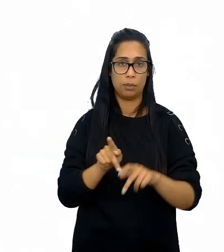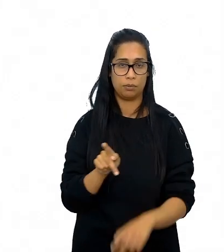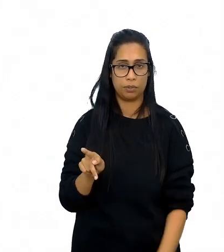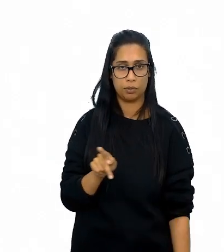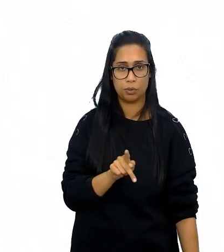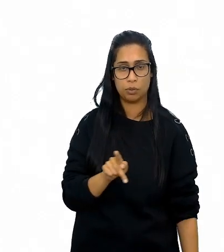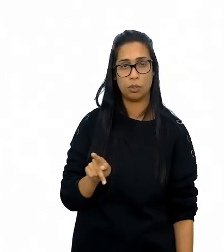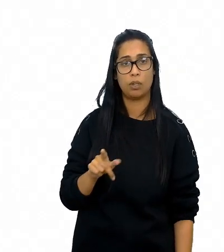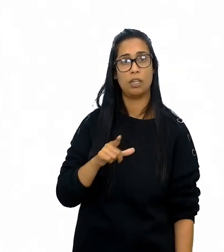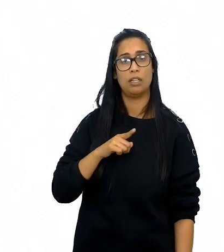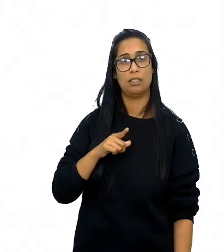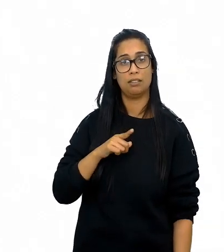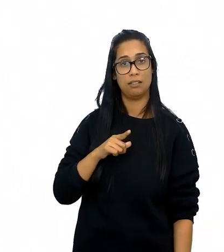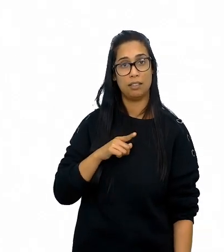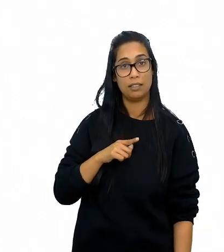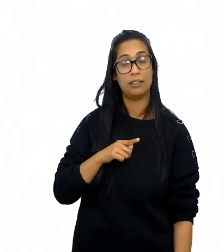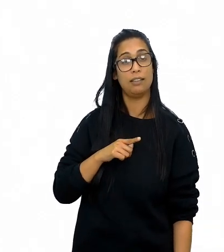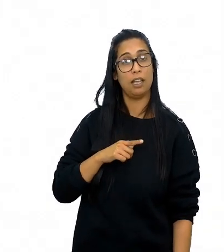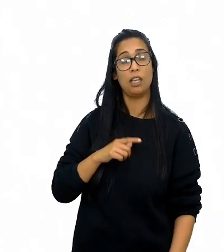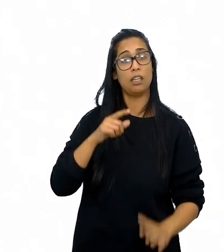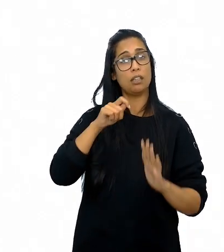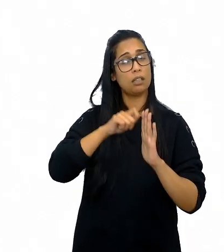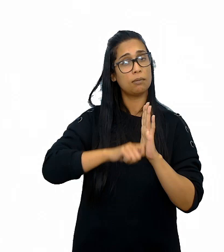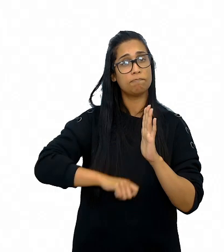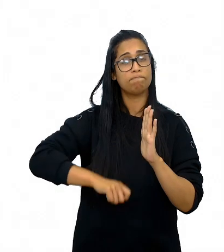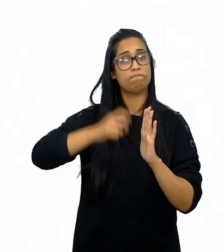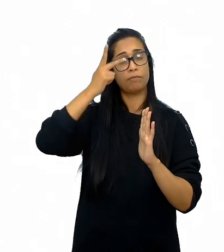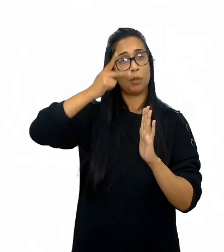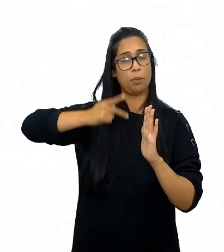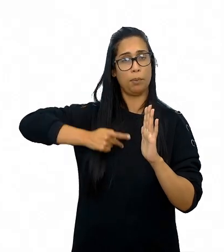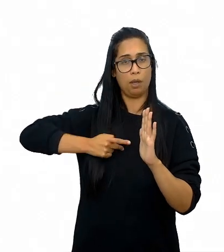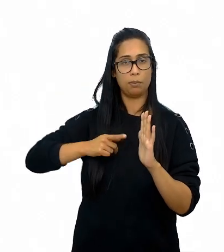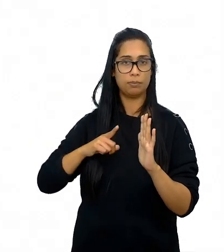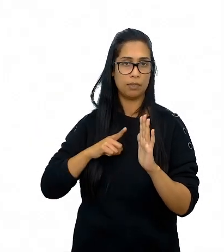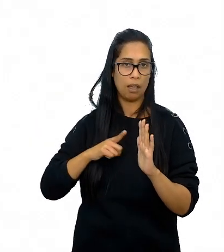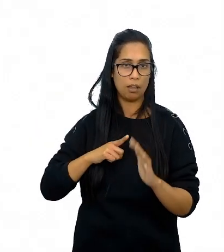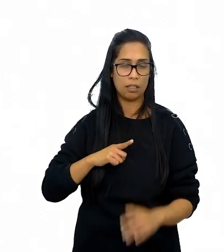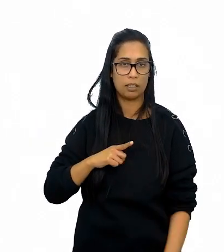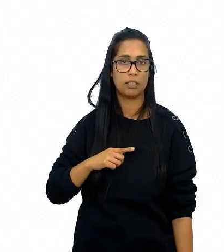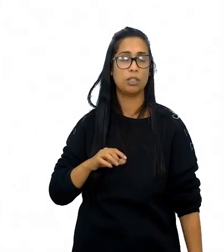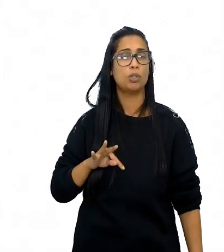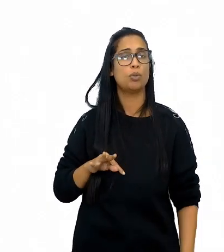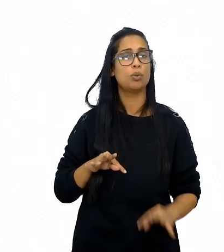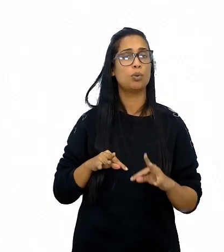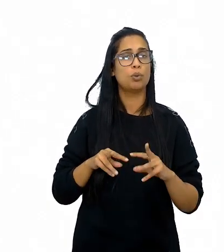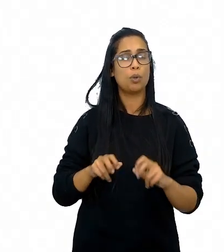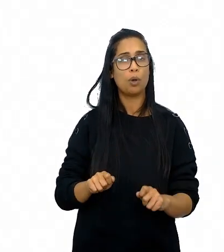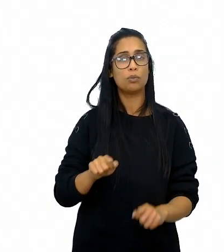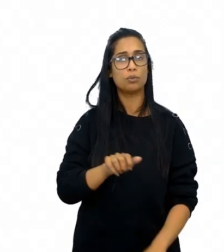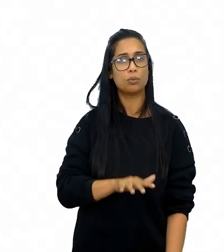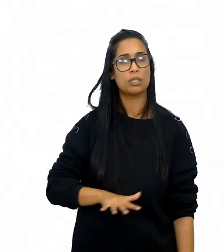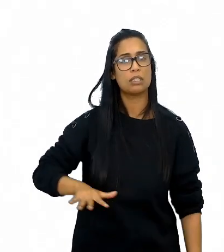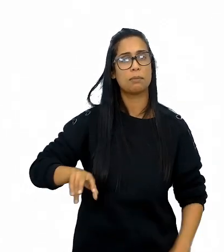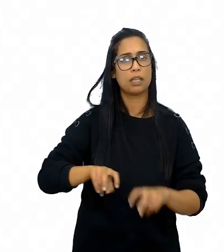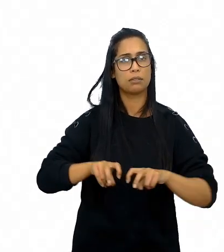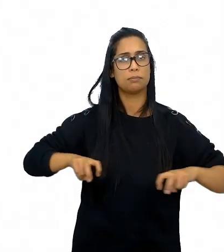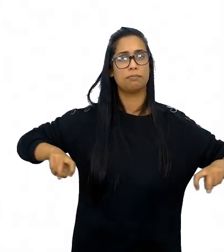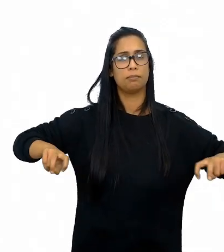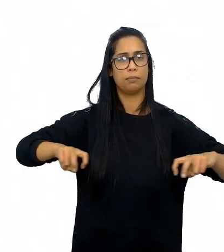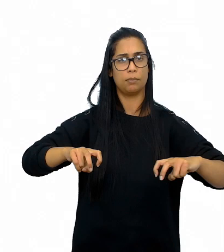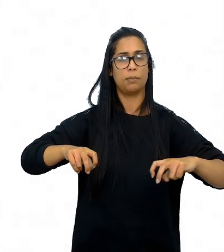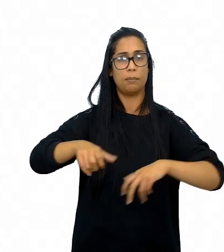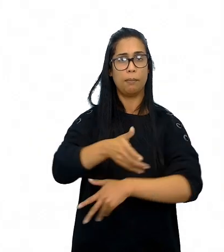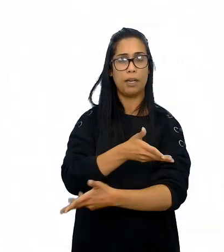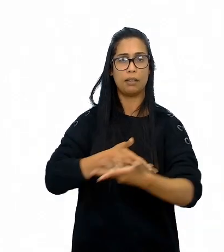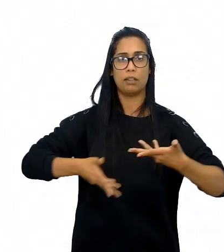existe a horizontalidade dessa formação, né? Então, todos ali aprendem e ensinam. A gente tem